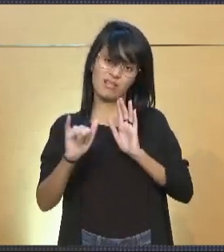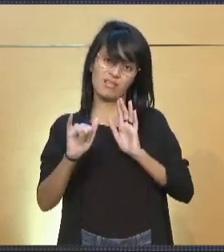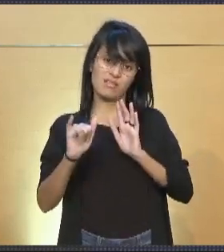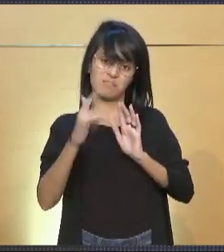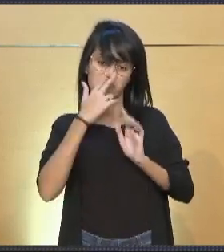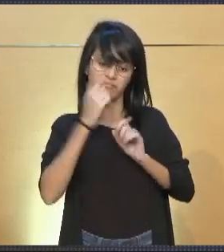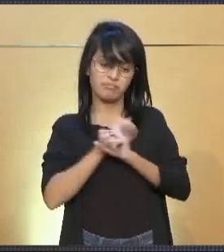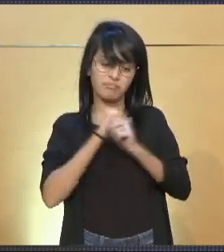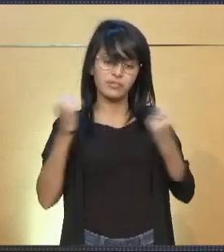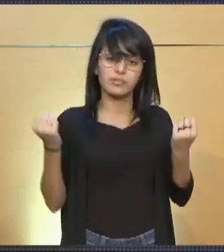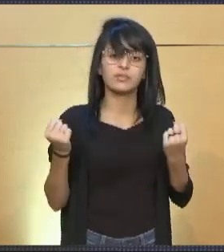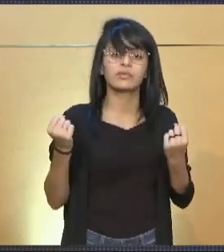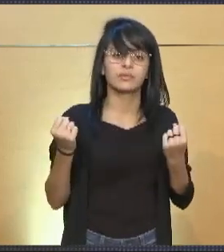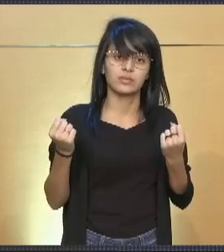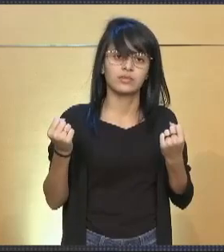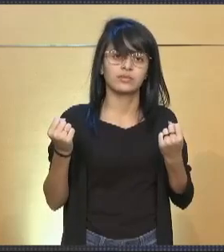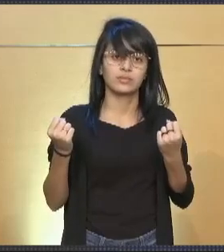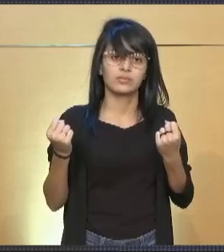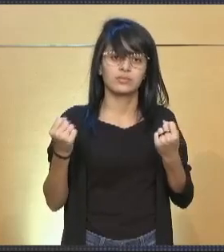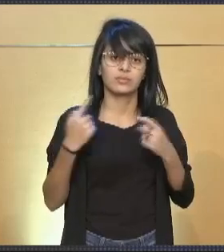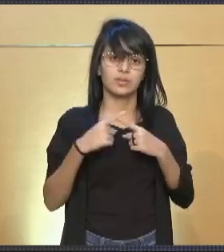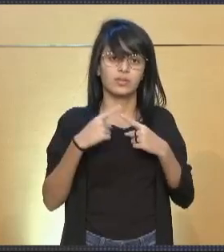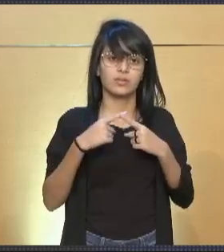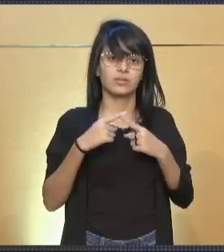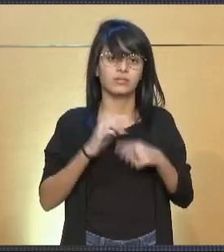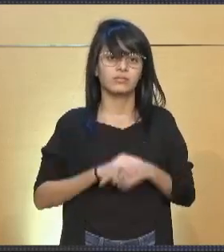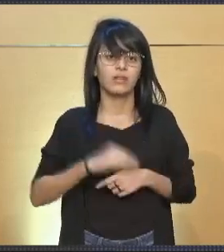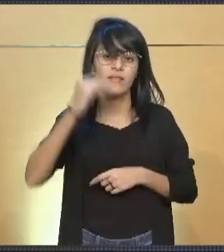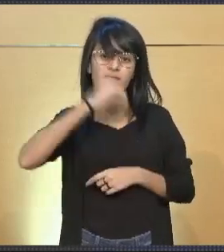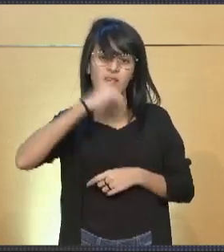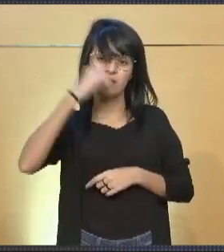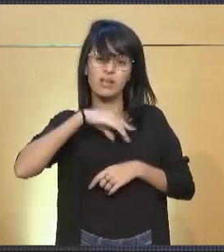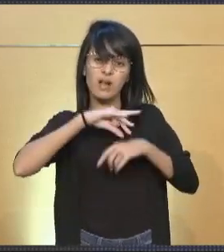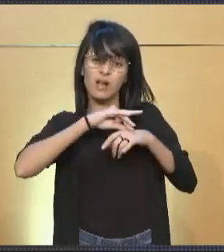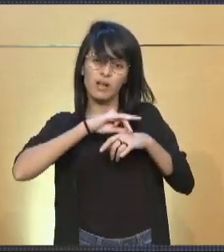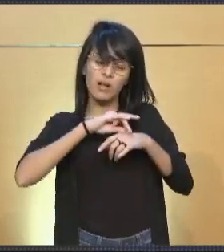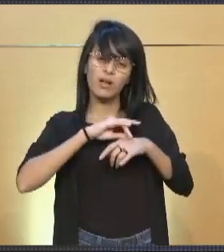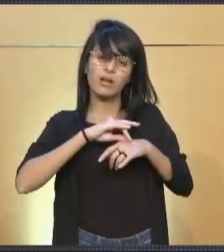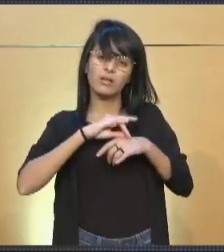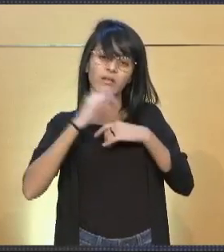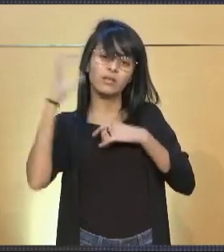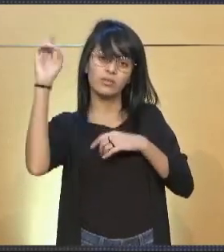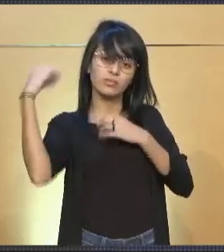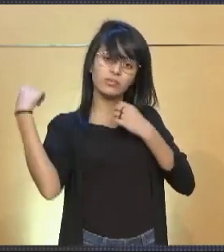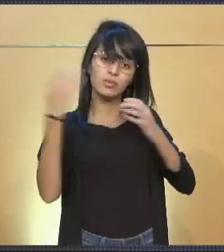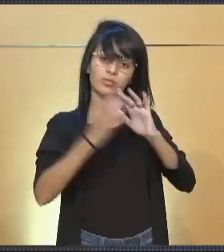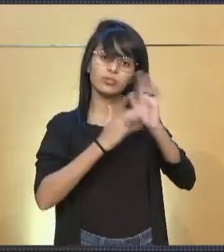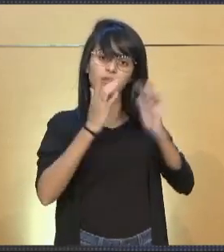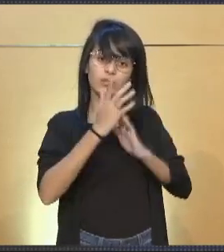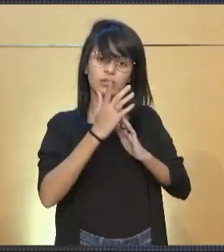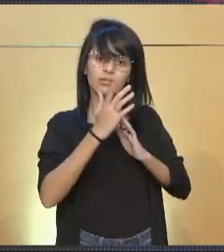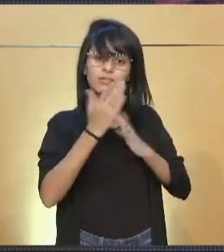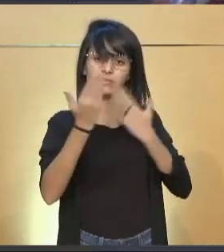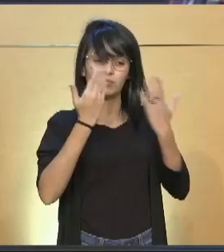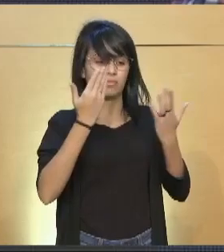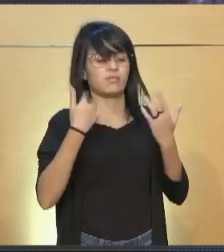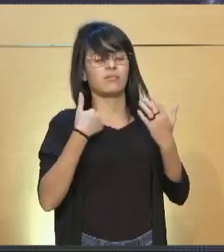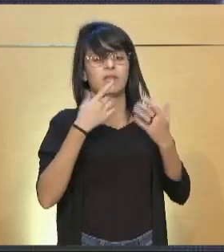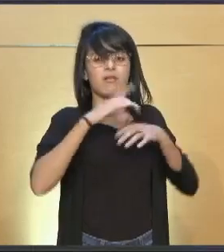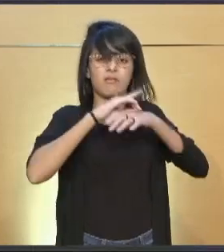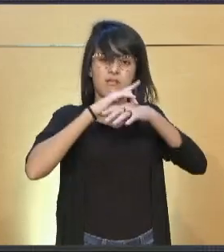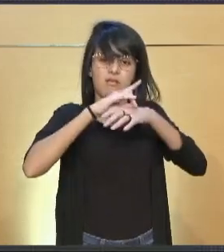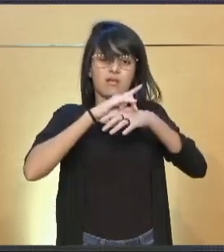impossível a lei, porque estava enfraquecida pela carne, Deus enviou Jesus em semelhança de carne para que